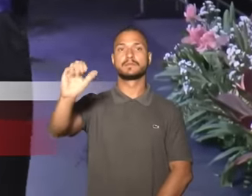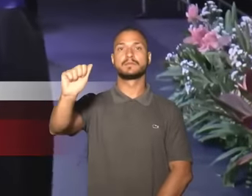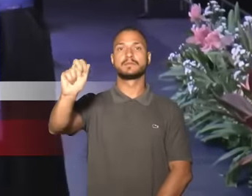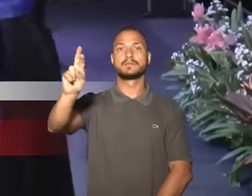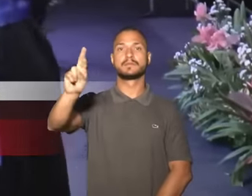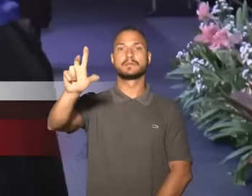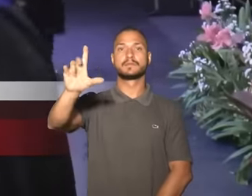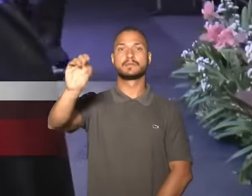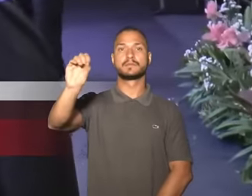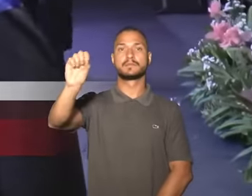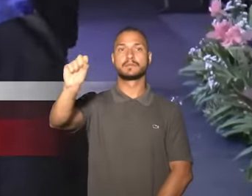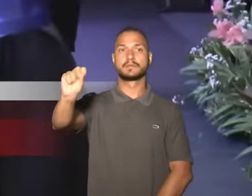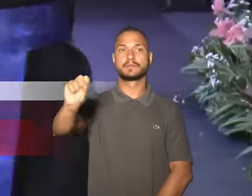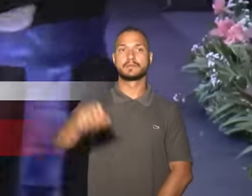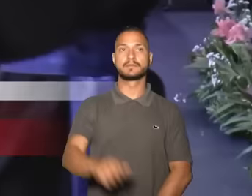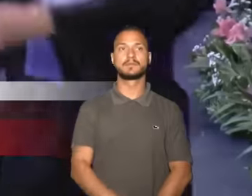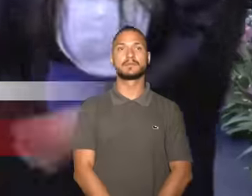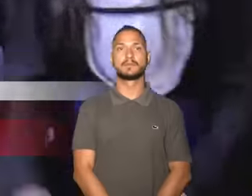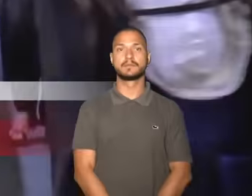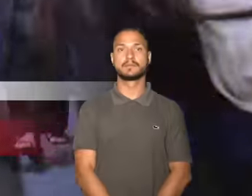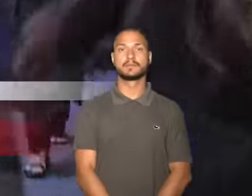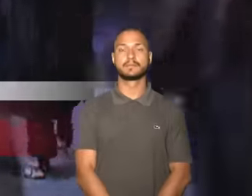Carlos Henrique Faustino.